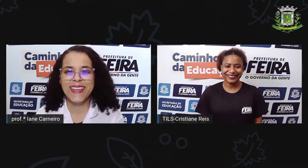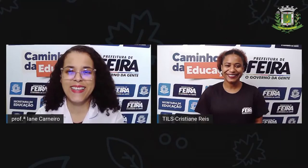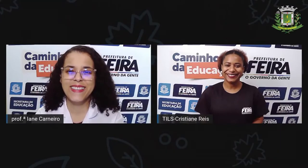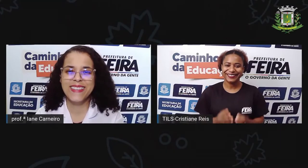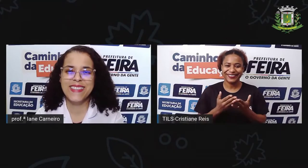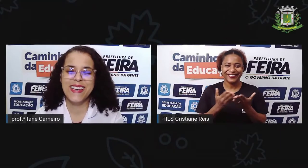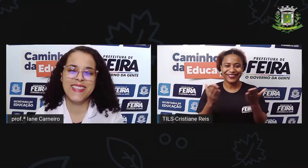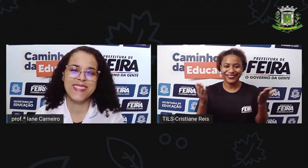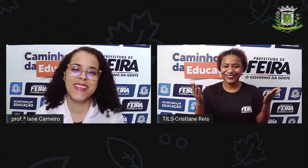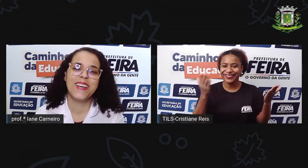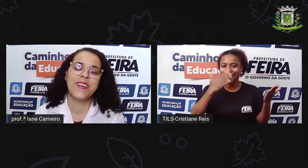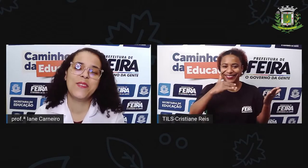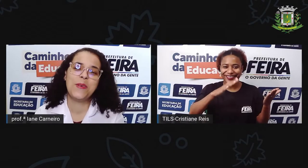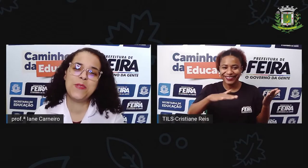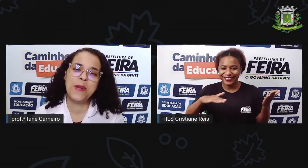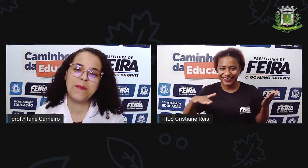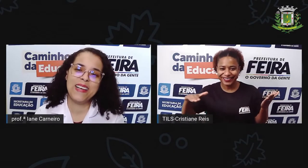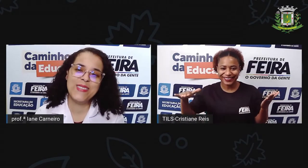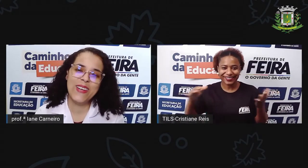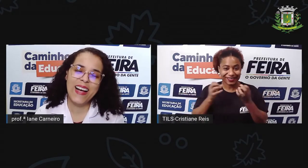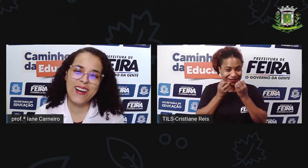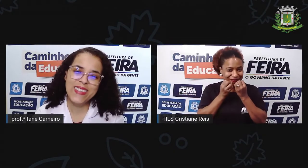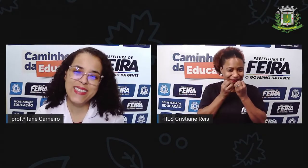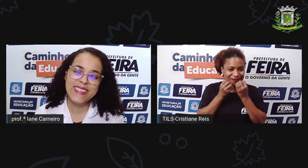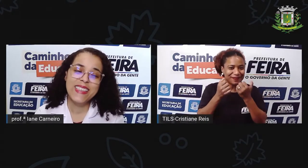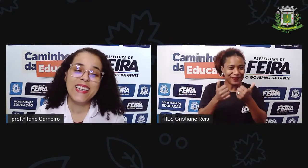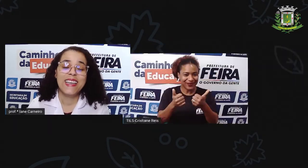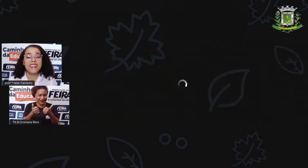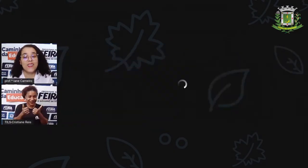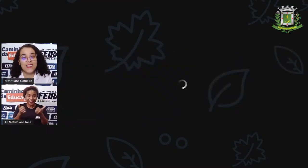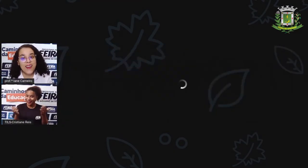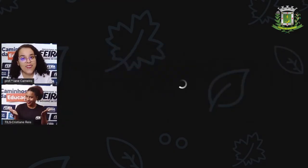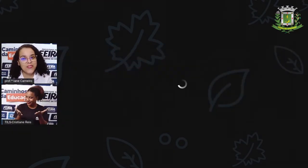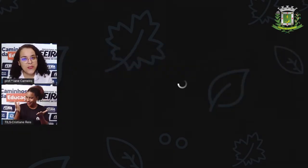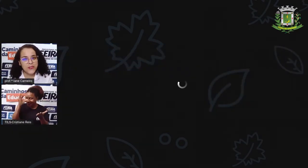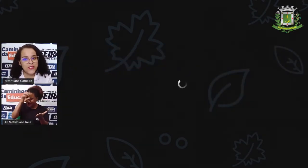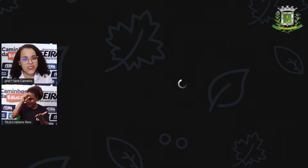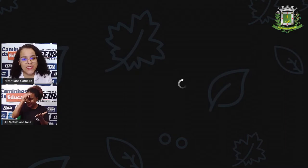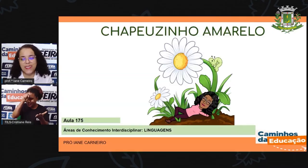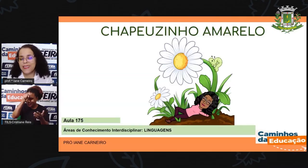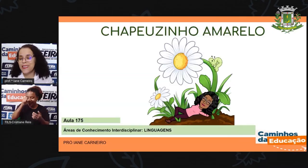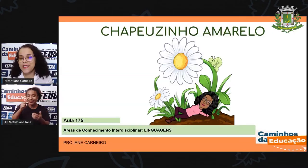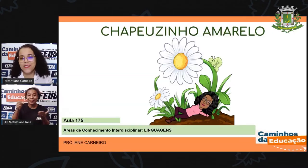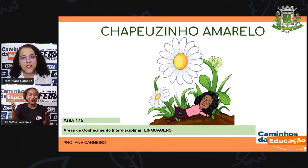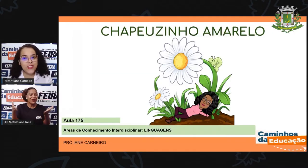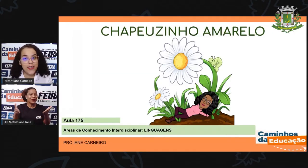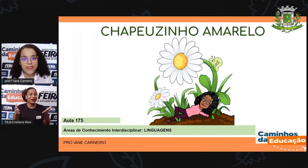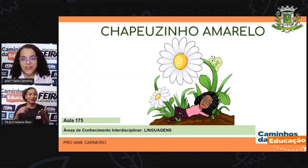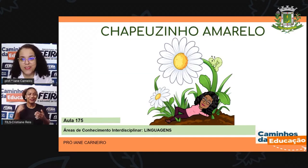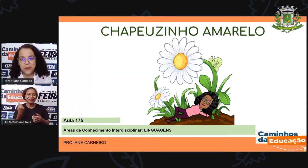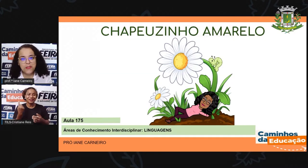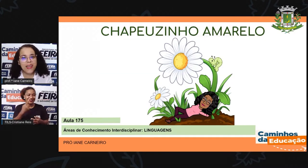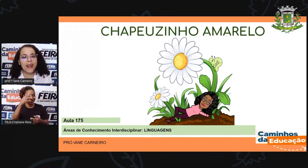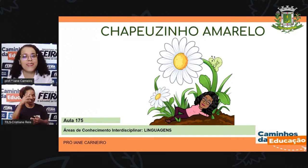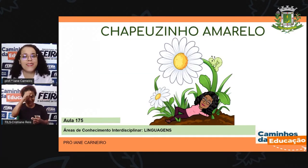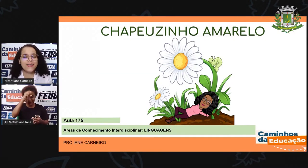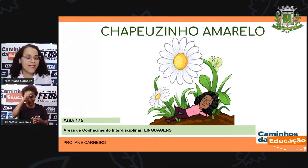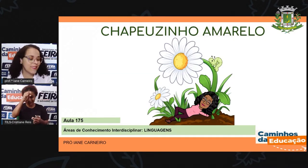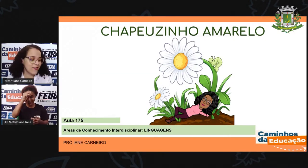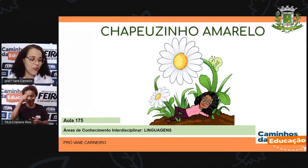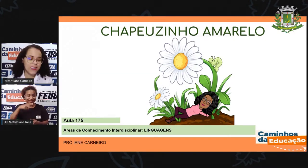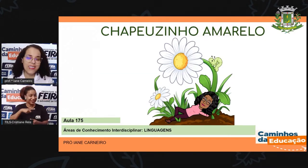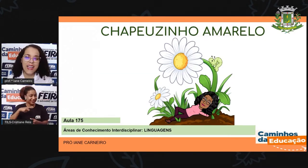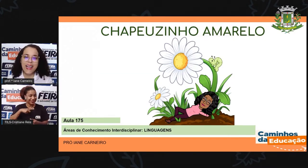Olá, crianças! Vamos para mais uma aula? Nossa aula de hoje está assim, cheia de